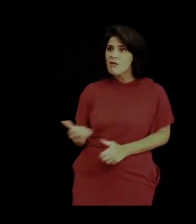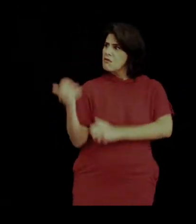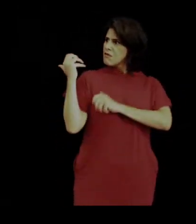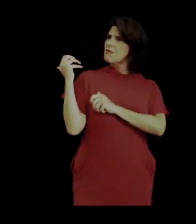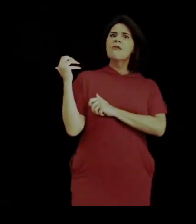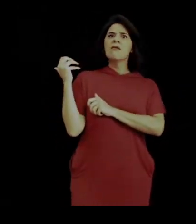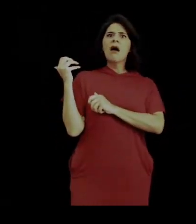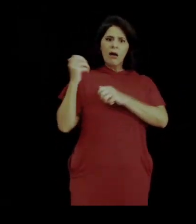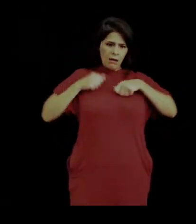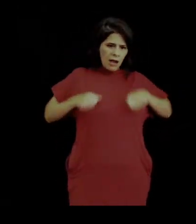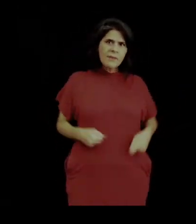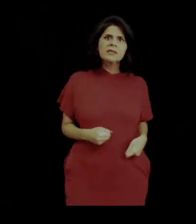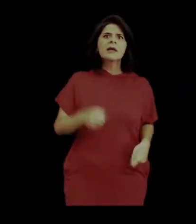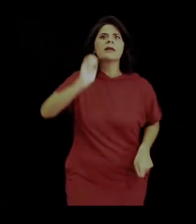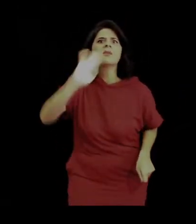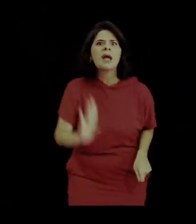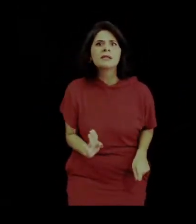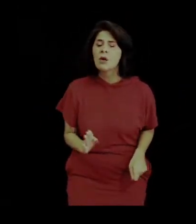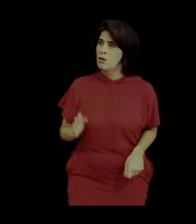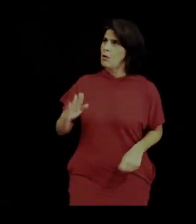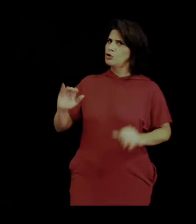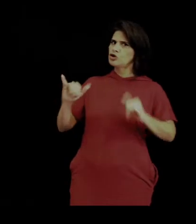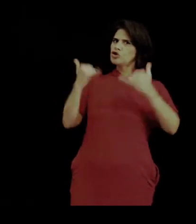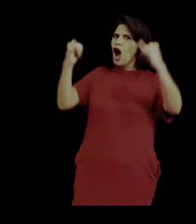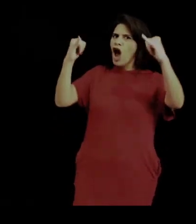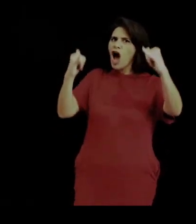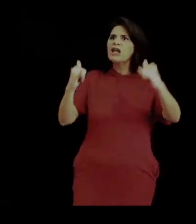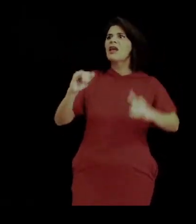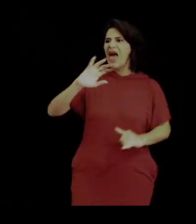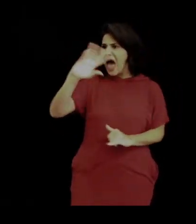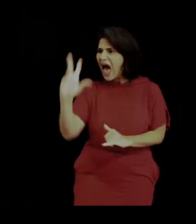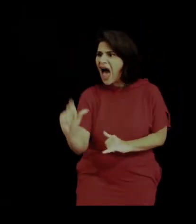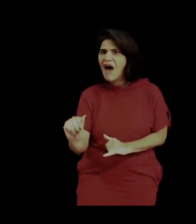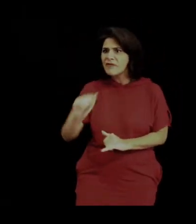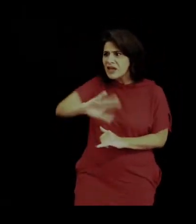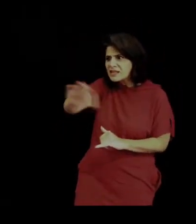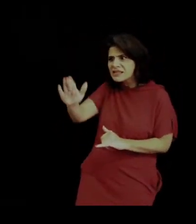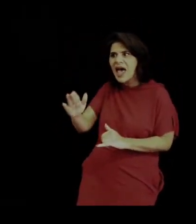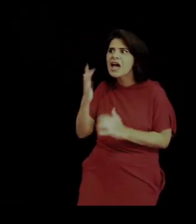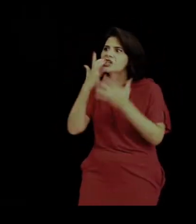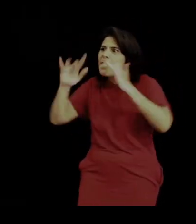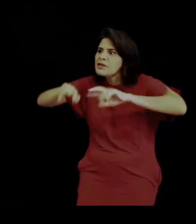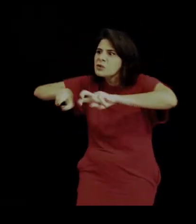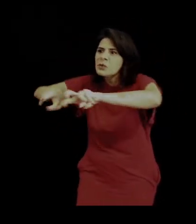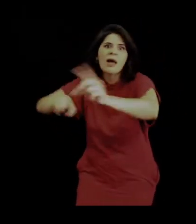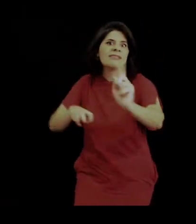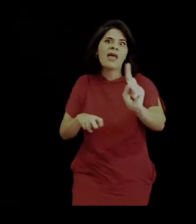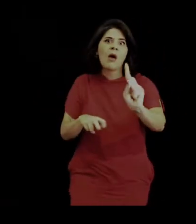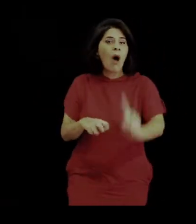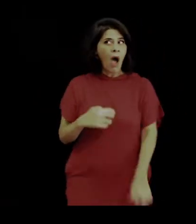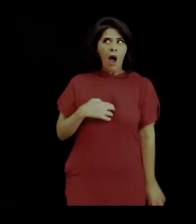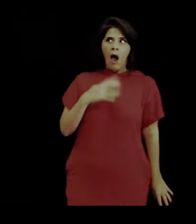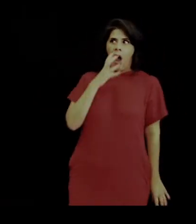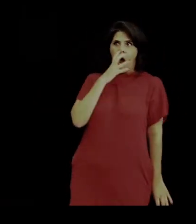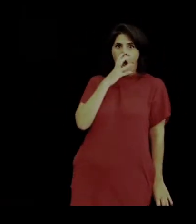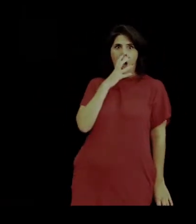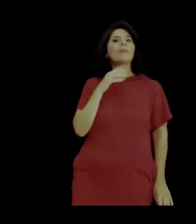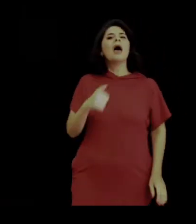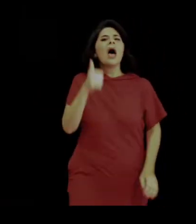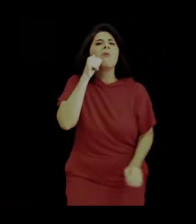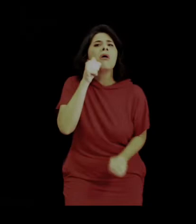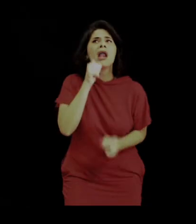chocante meu é Ferrari ou na África e não responde amante e saísse da dona Aparecida chorava